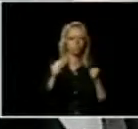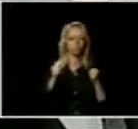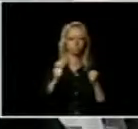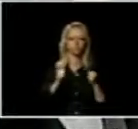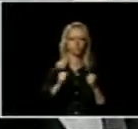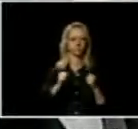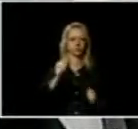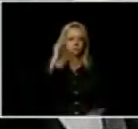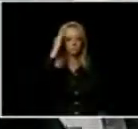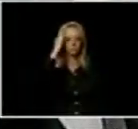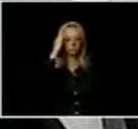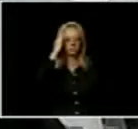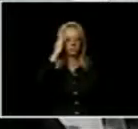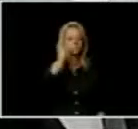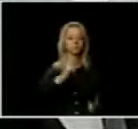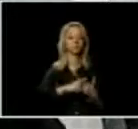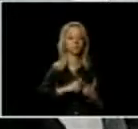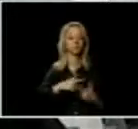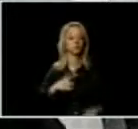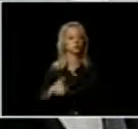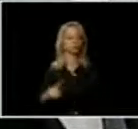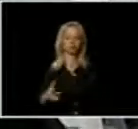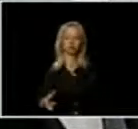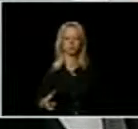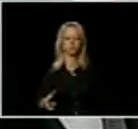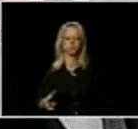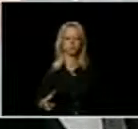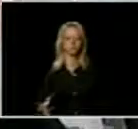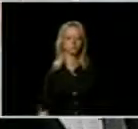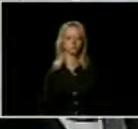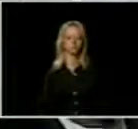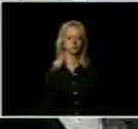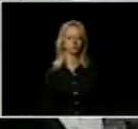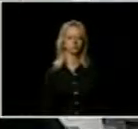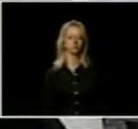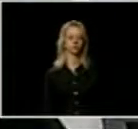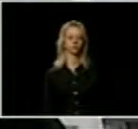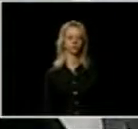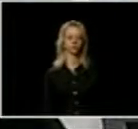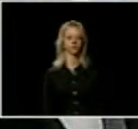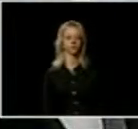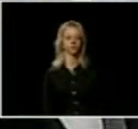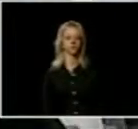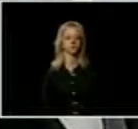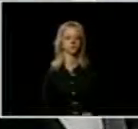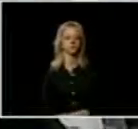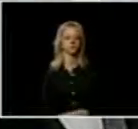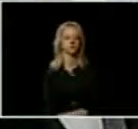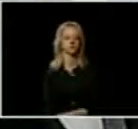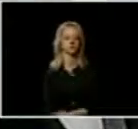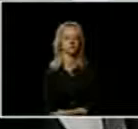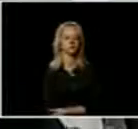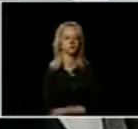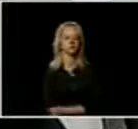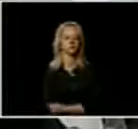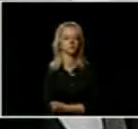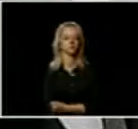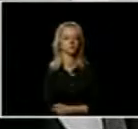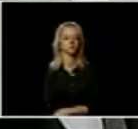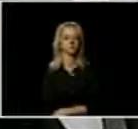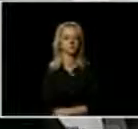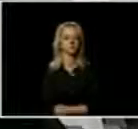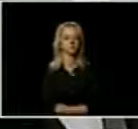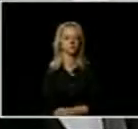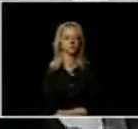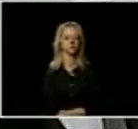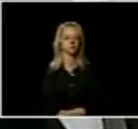secretarias, isso é lamentável. Uma outra questão é a questão, o primeiro fato, um secretário